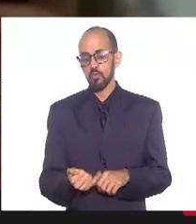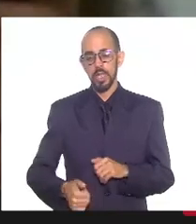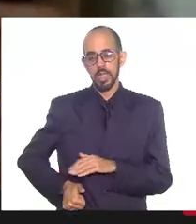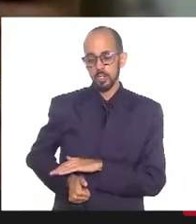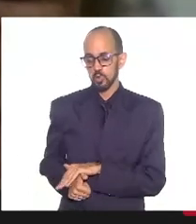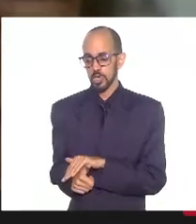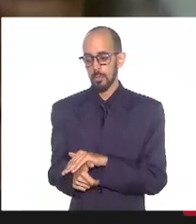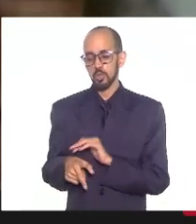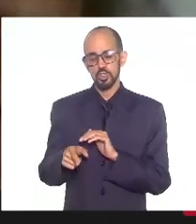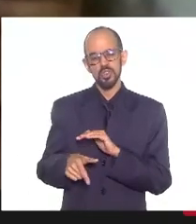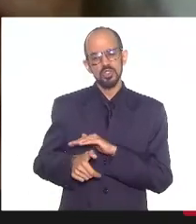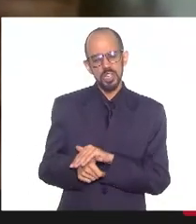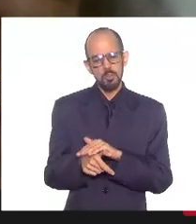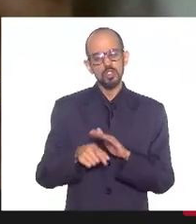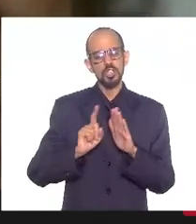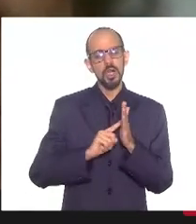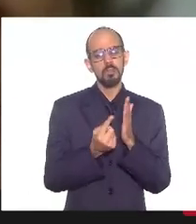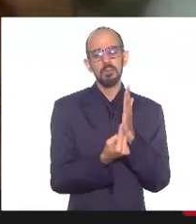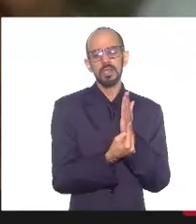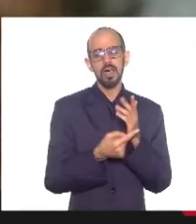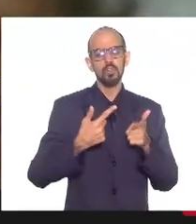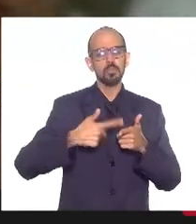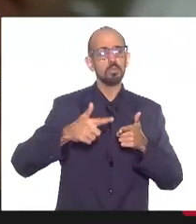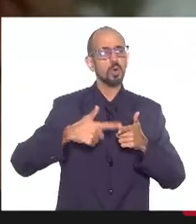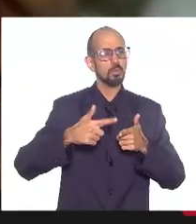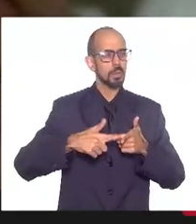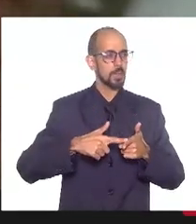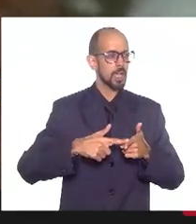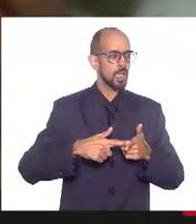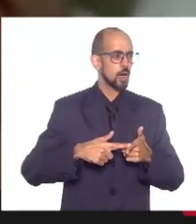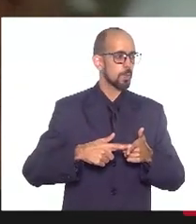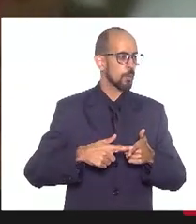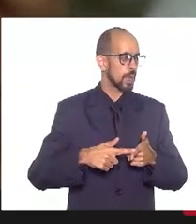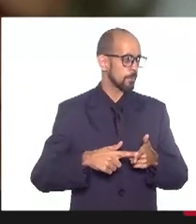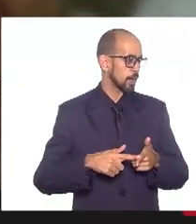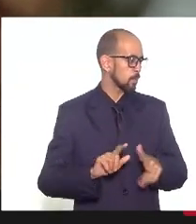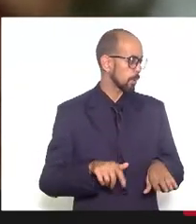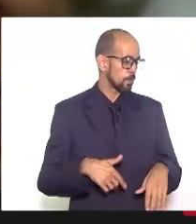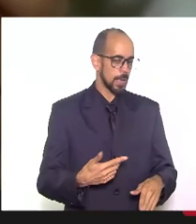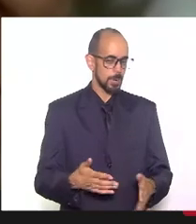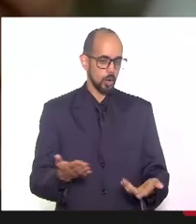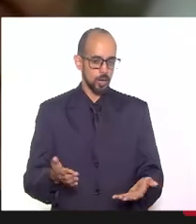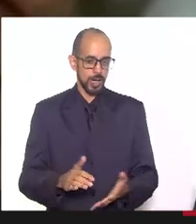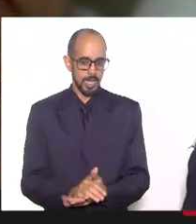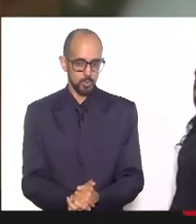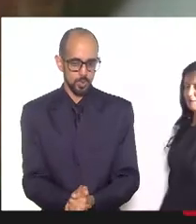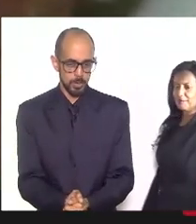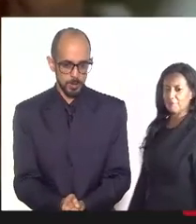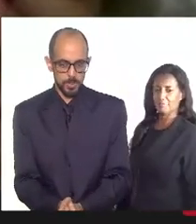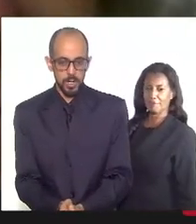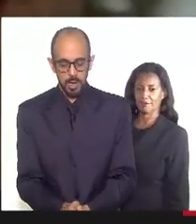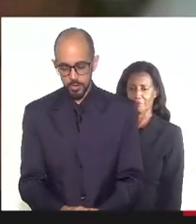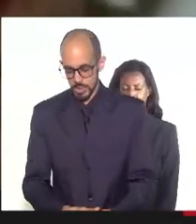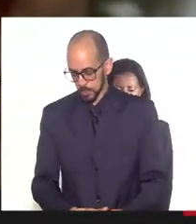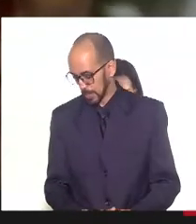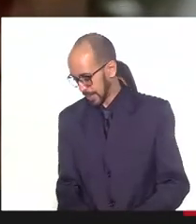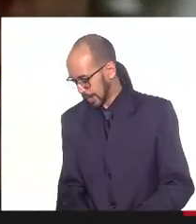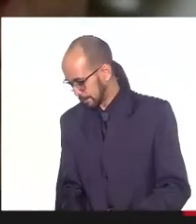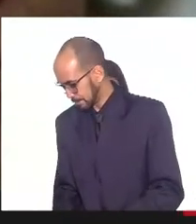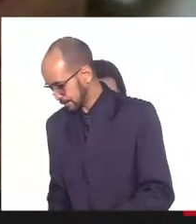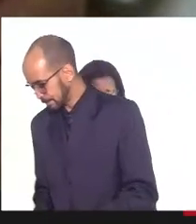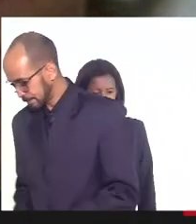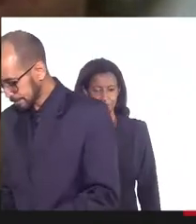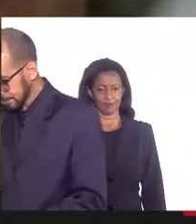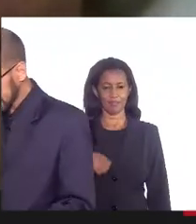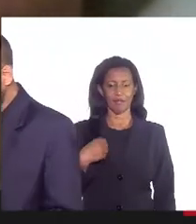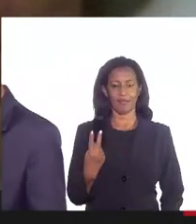primeira pergunta. Claramente. Para a gente começar a traçar uma estratégia de discussão. A segunda pergunta é mais